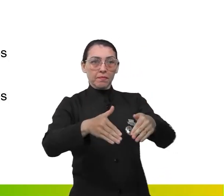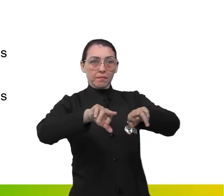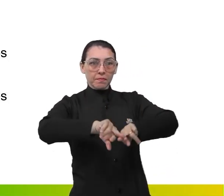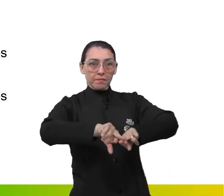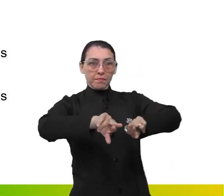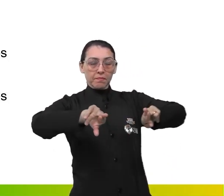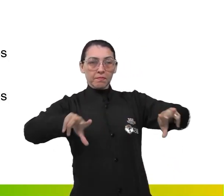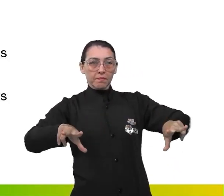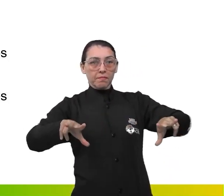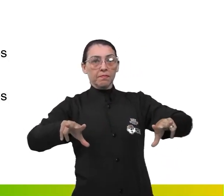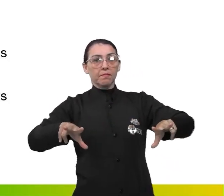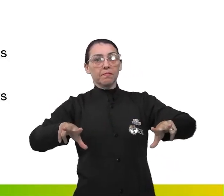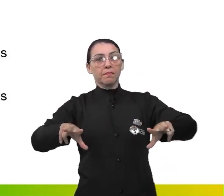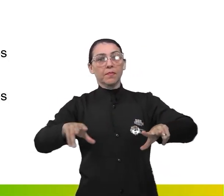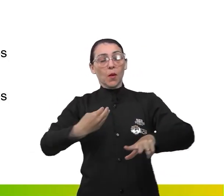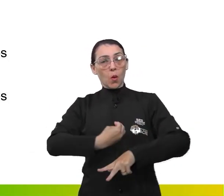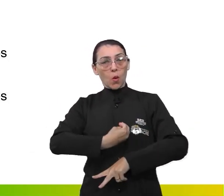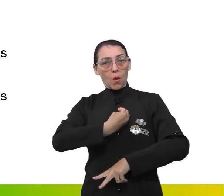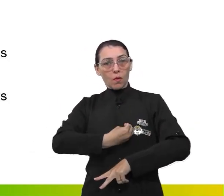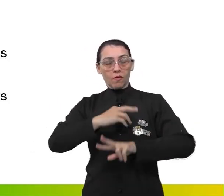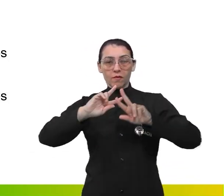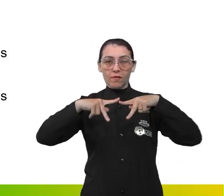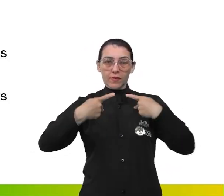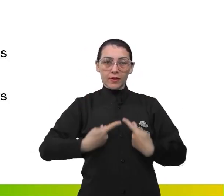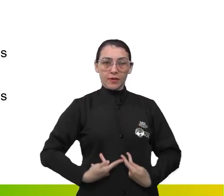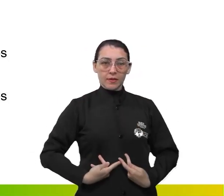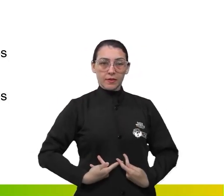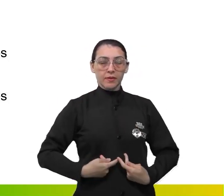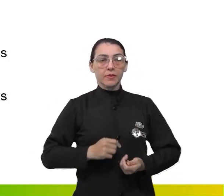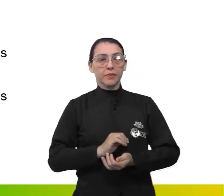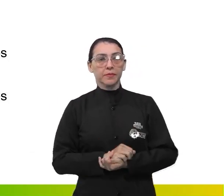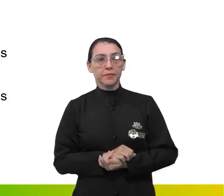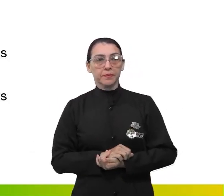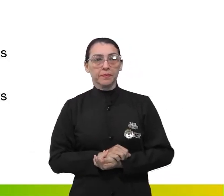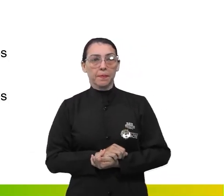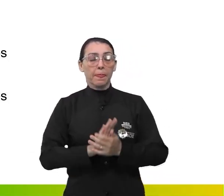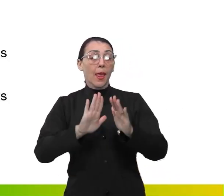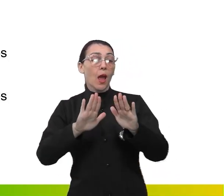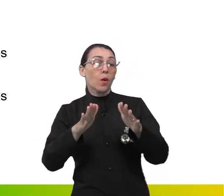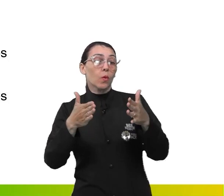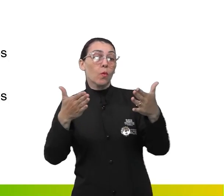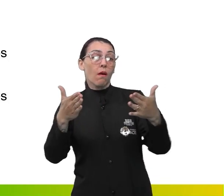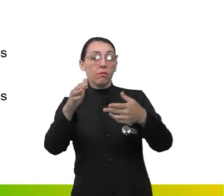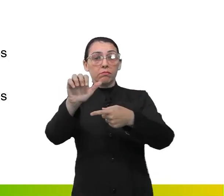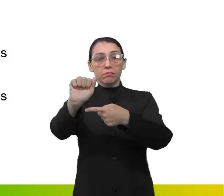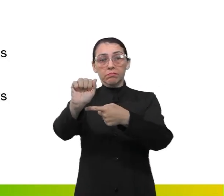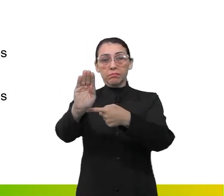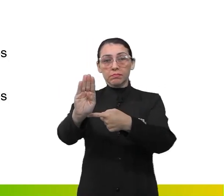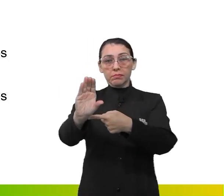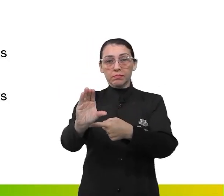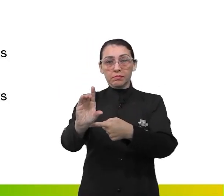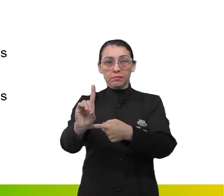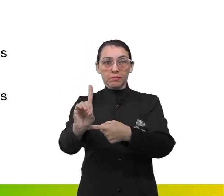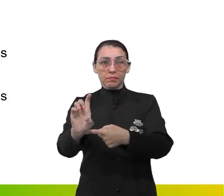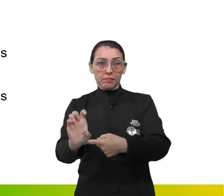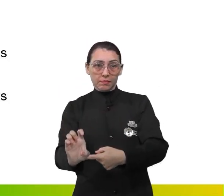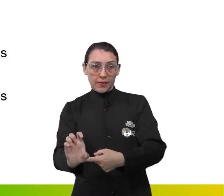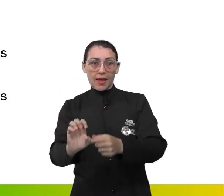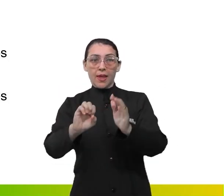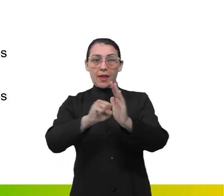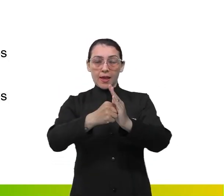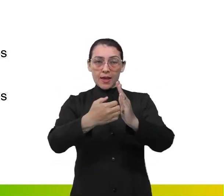com foco em diferentes aspectos da convivência humana. Qual das